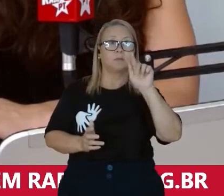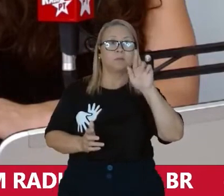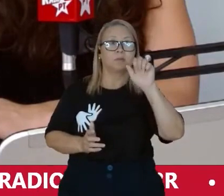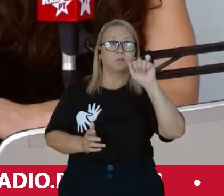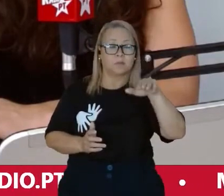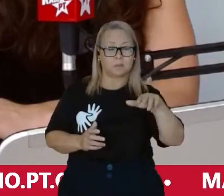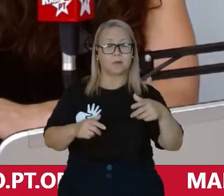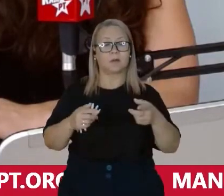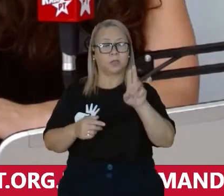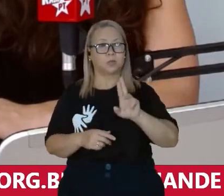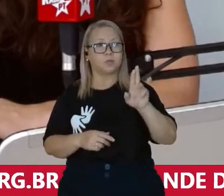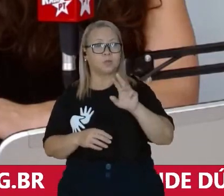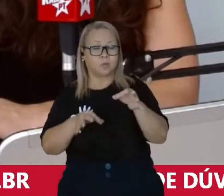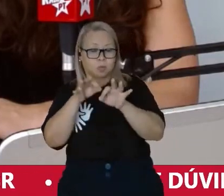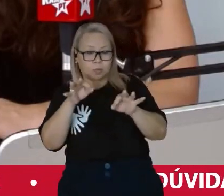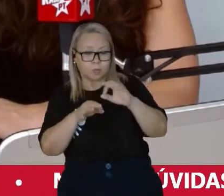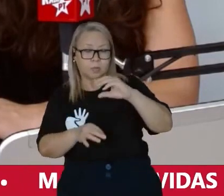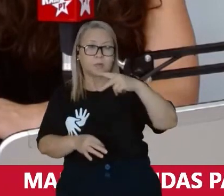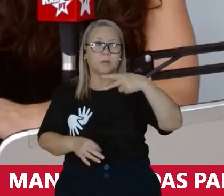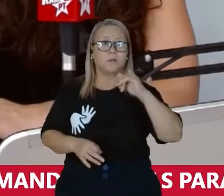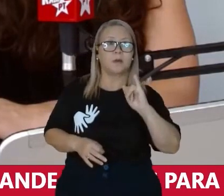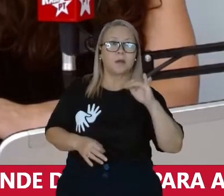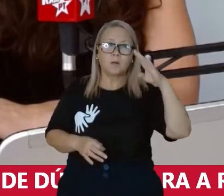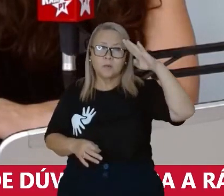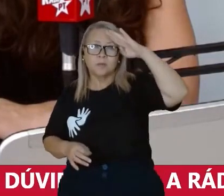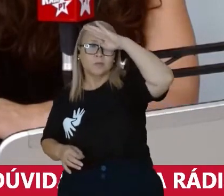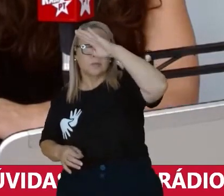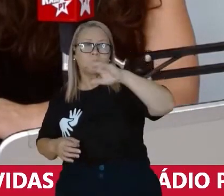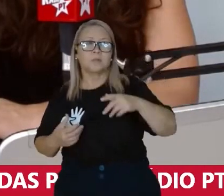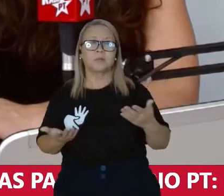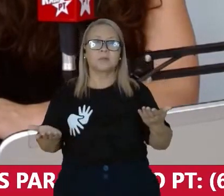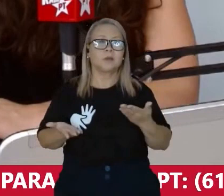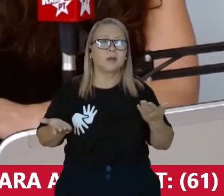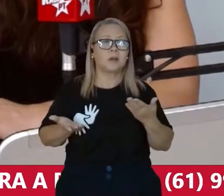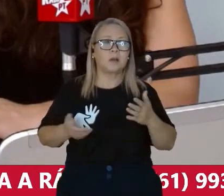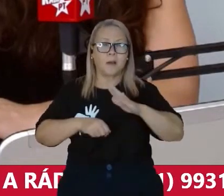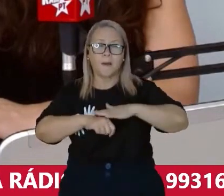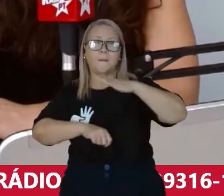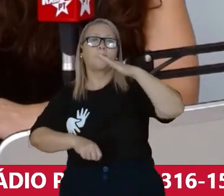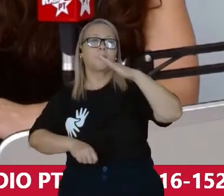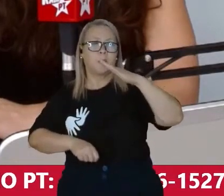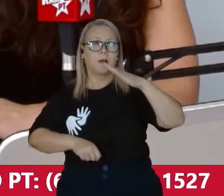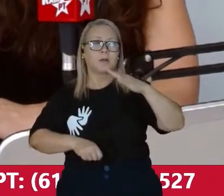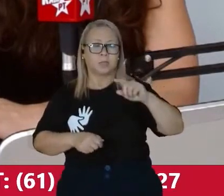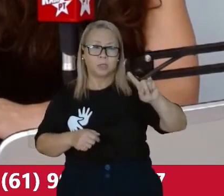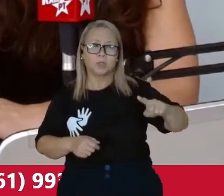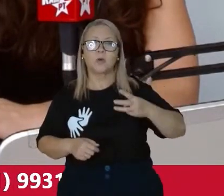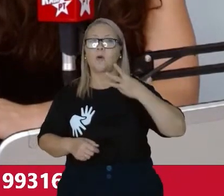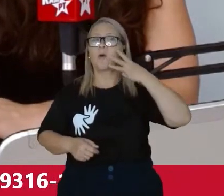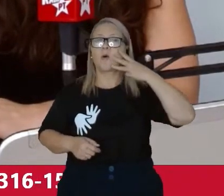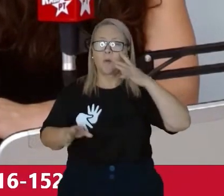se organizar durante a CPI. O Jair Bolsonaro deve estar hoje com mais de 1 milhão